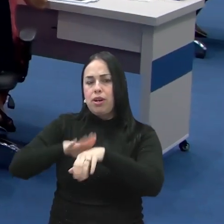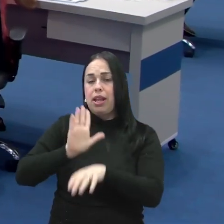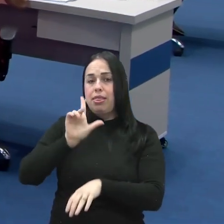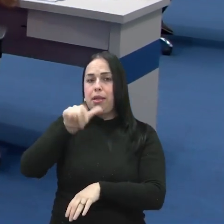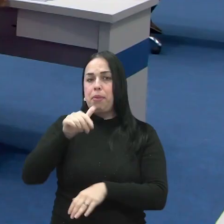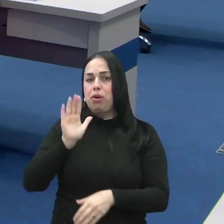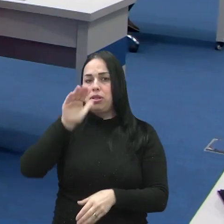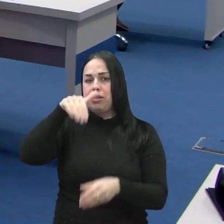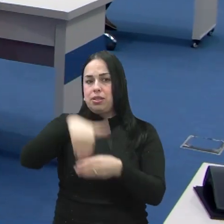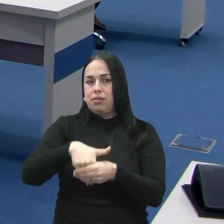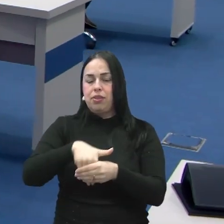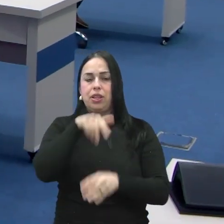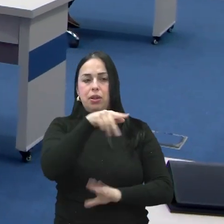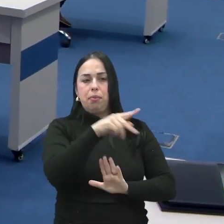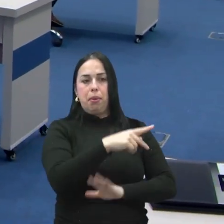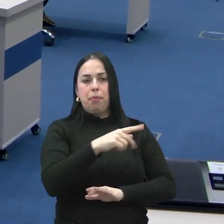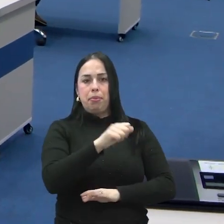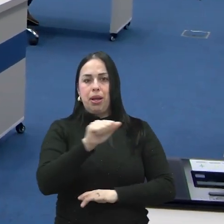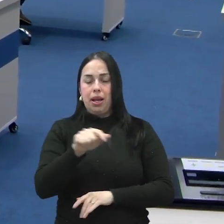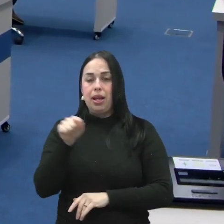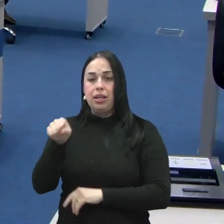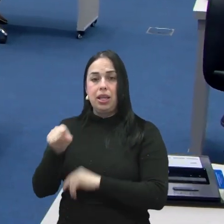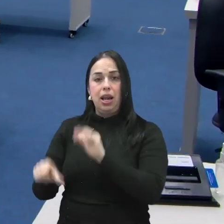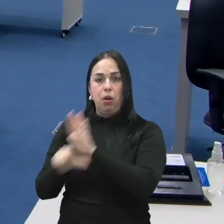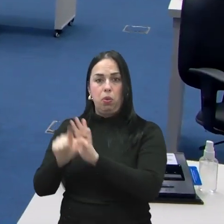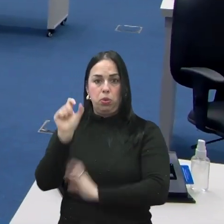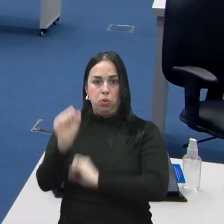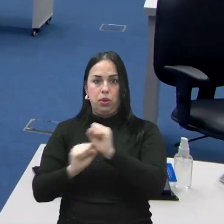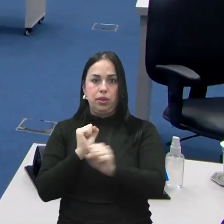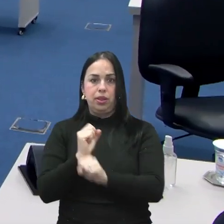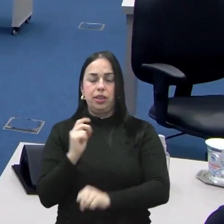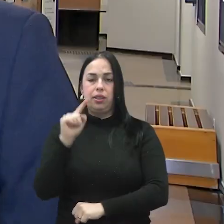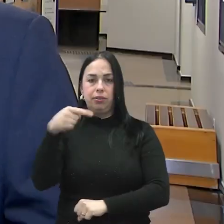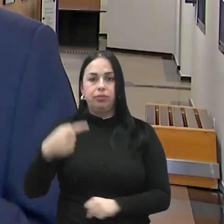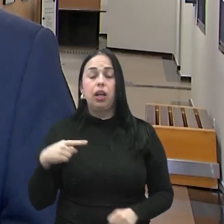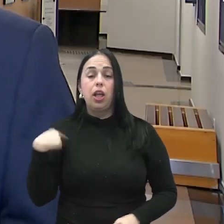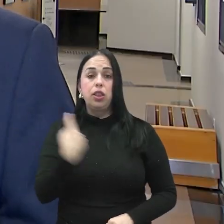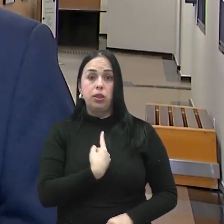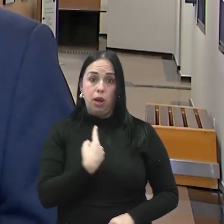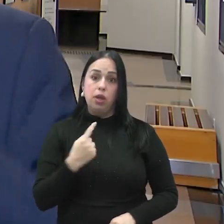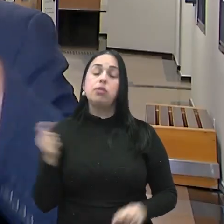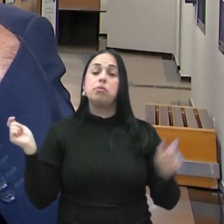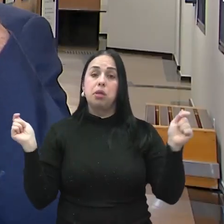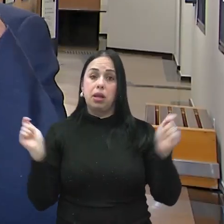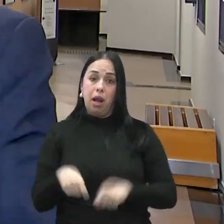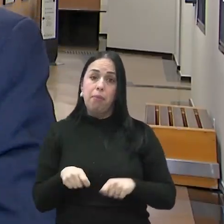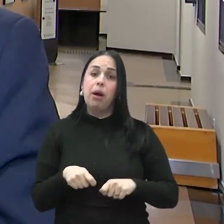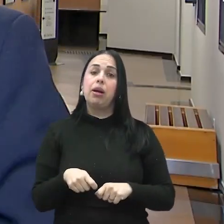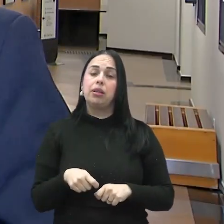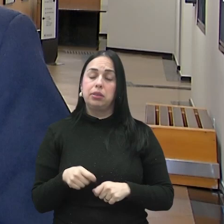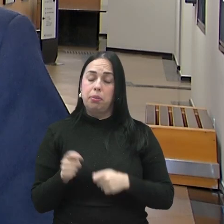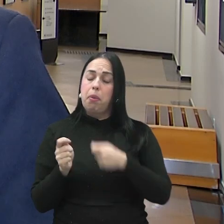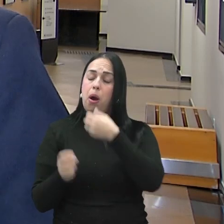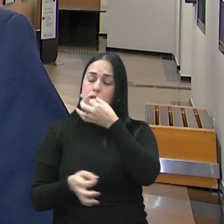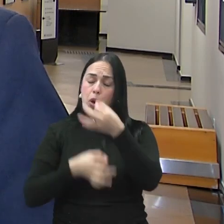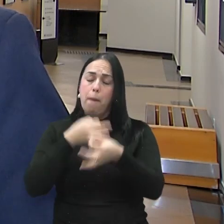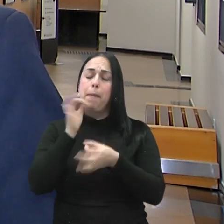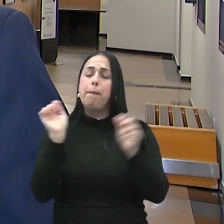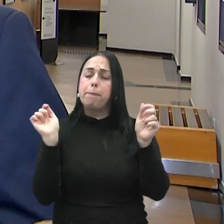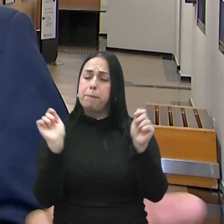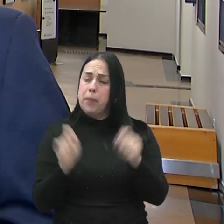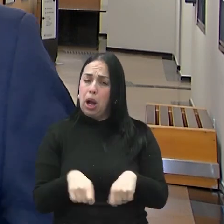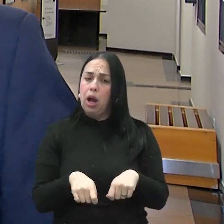e votar o novo PPA e a LOA do próximo ano. Nós, vereadores, podemos também trazer